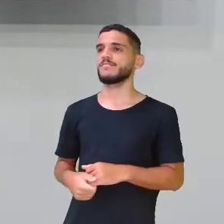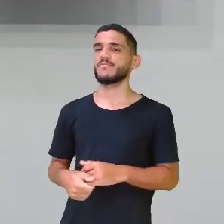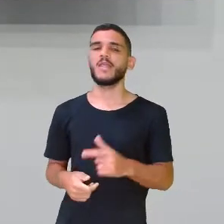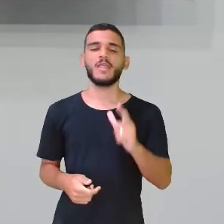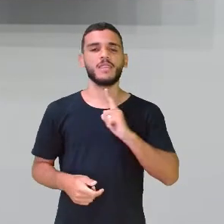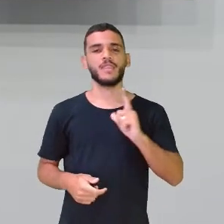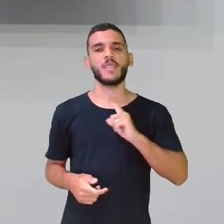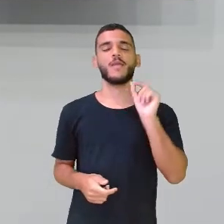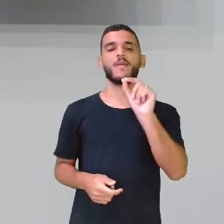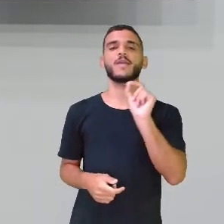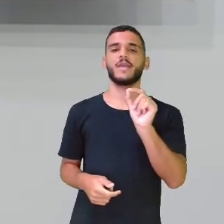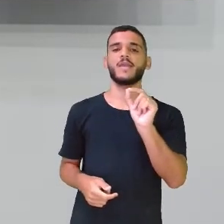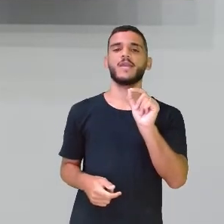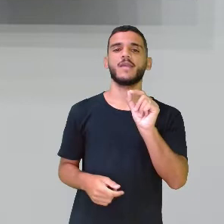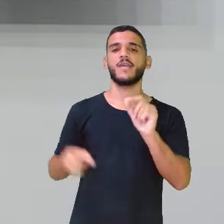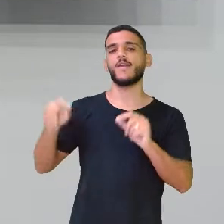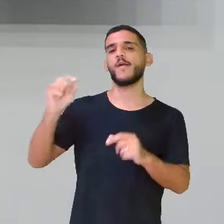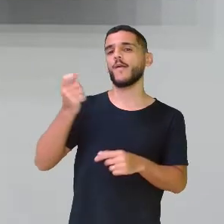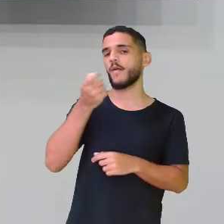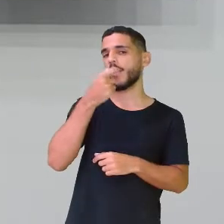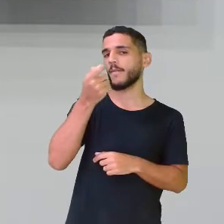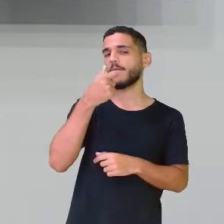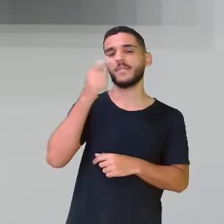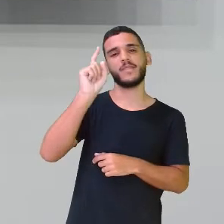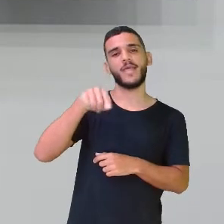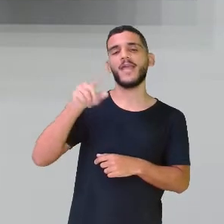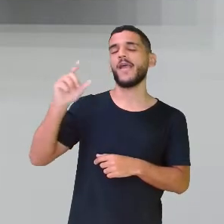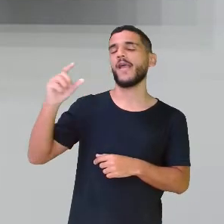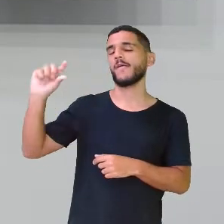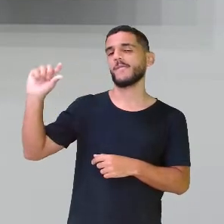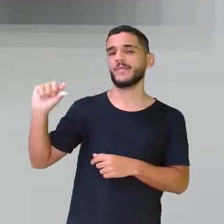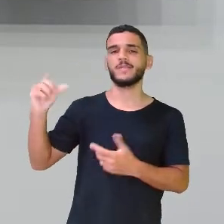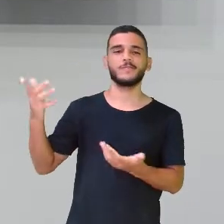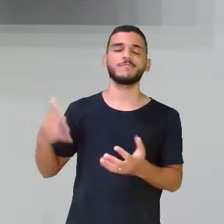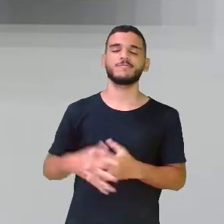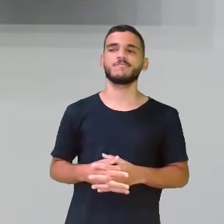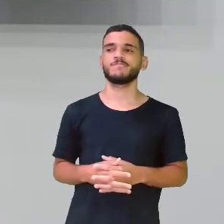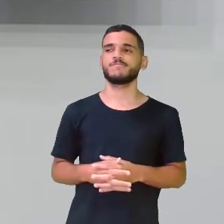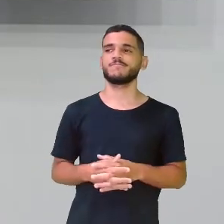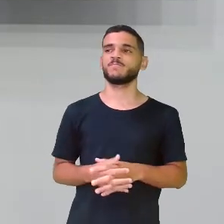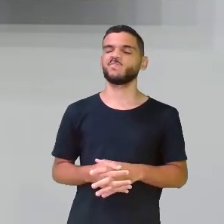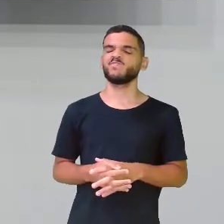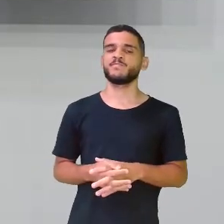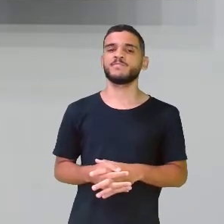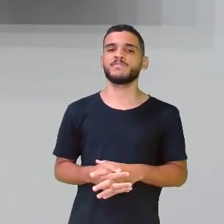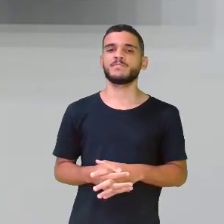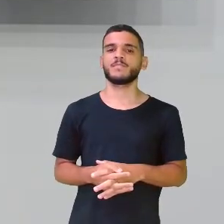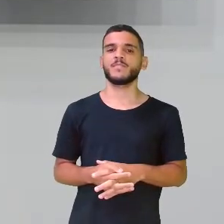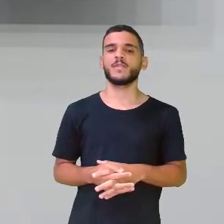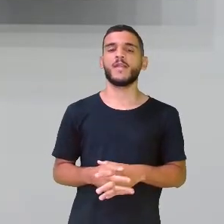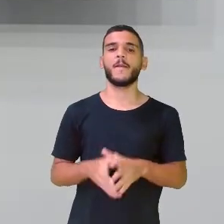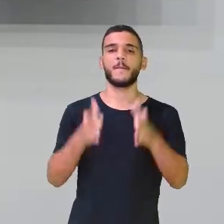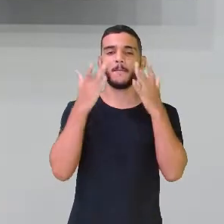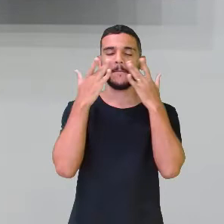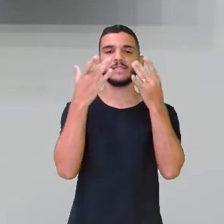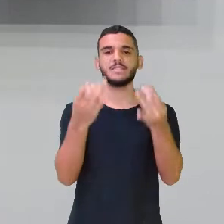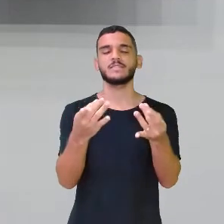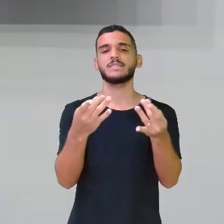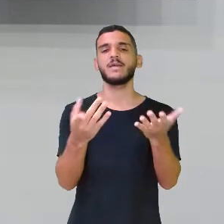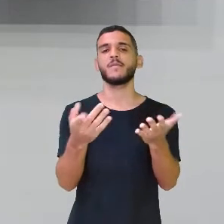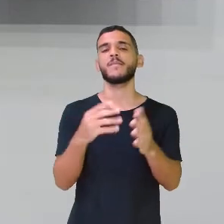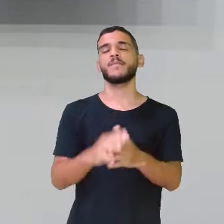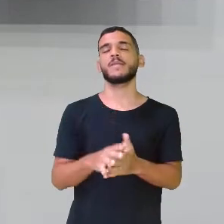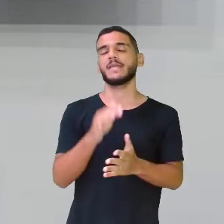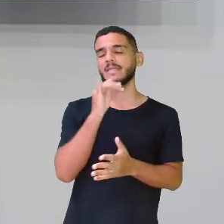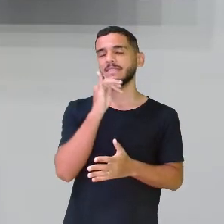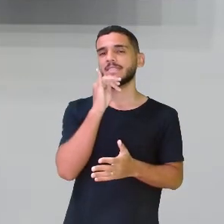tem o comprimido, a cápsula. Presta atenção na bula do remédio. Depois, se você tiver